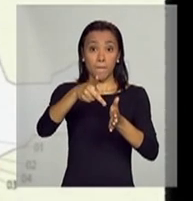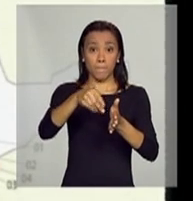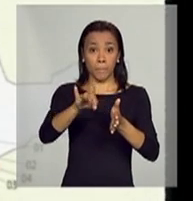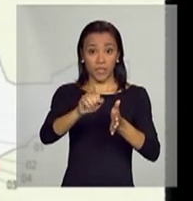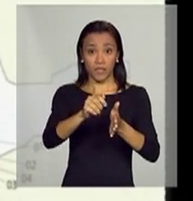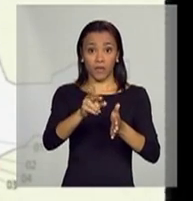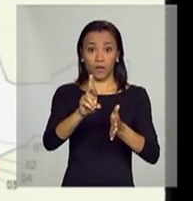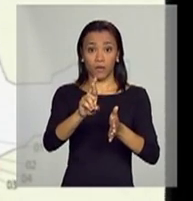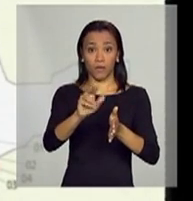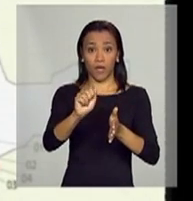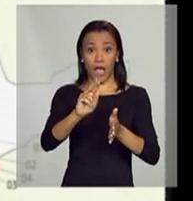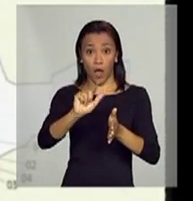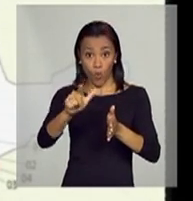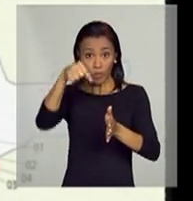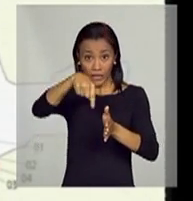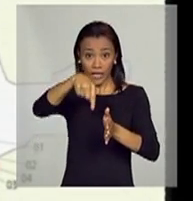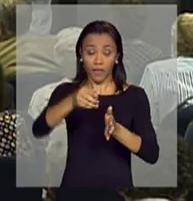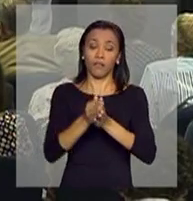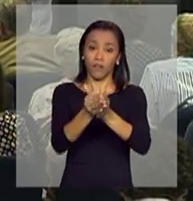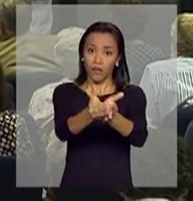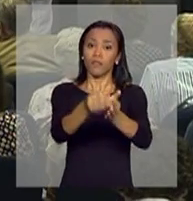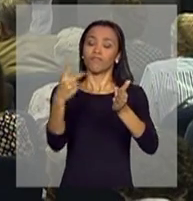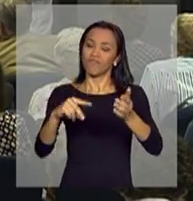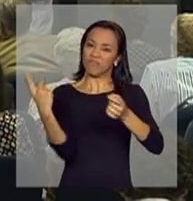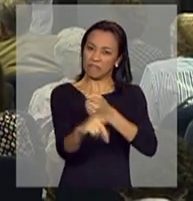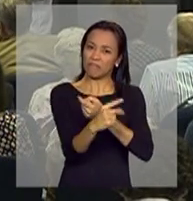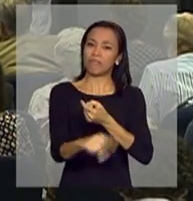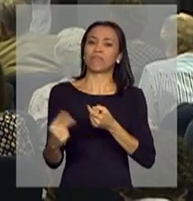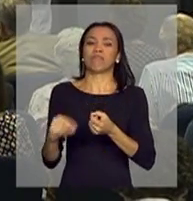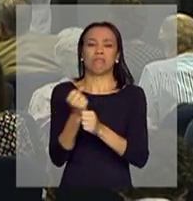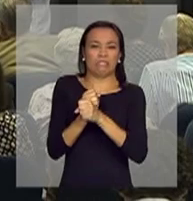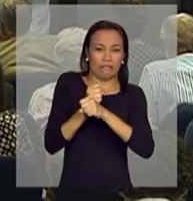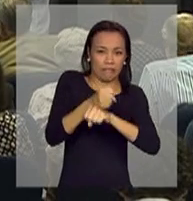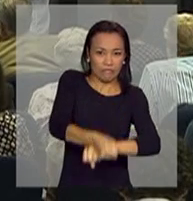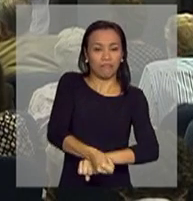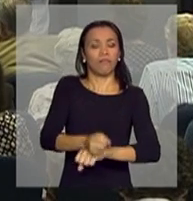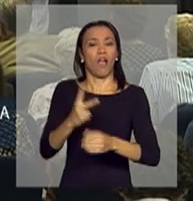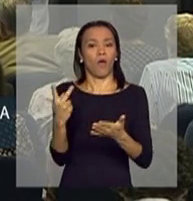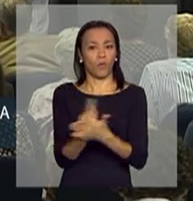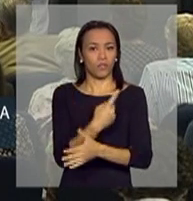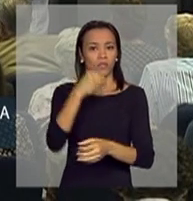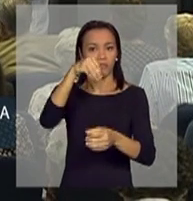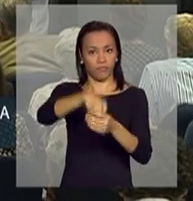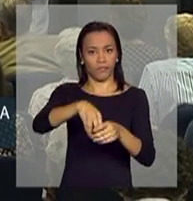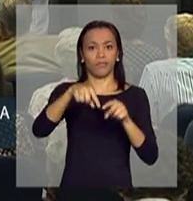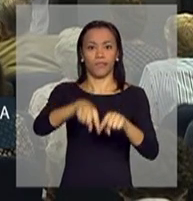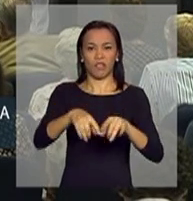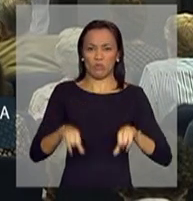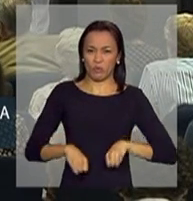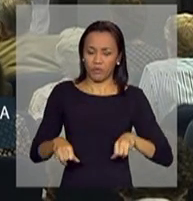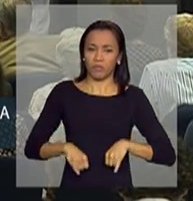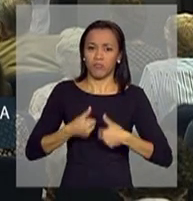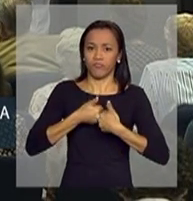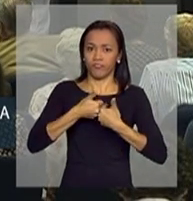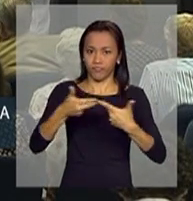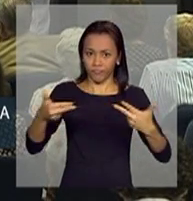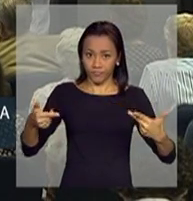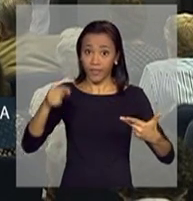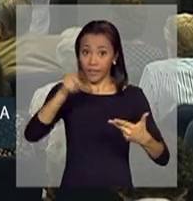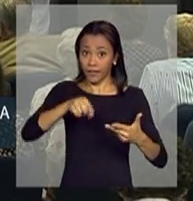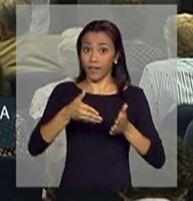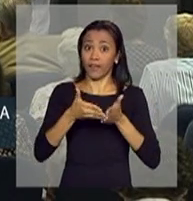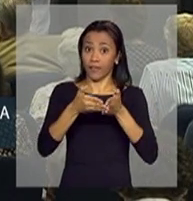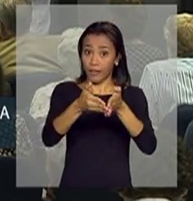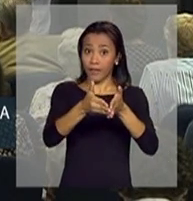são cometidas torturas também. Vocês vão ver que um outro navio-prisão, nós também conseguimos denúncia de tortura, que é o